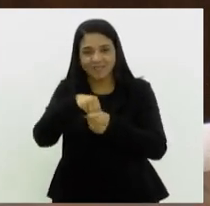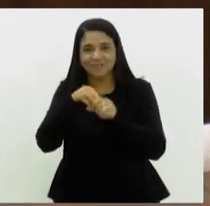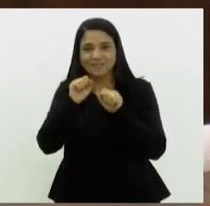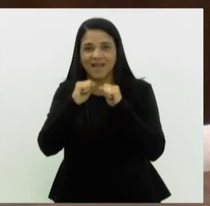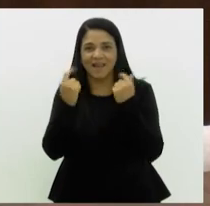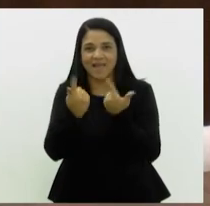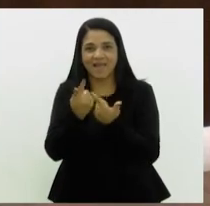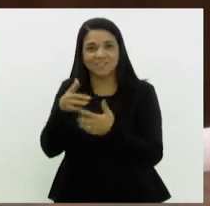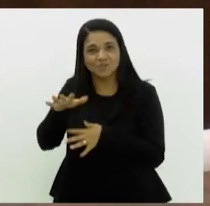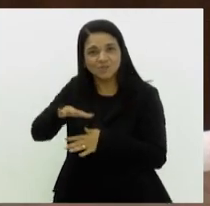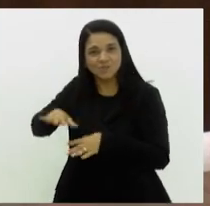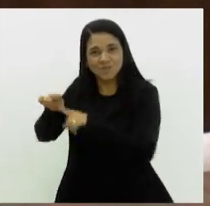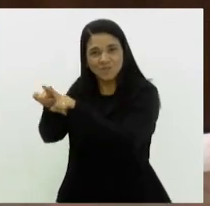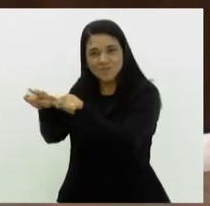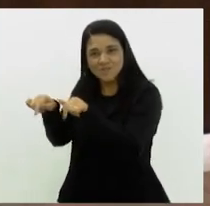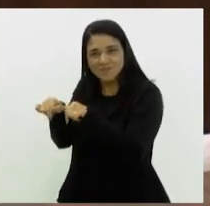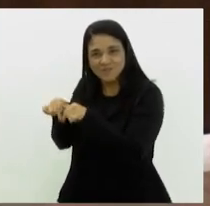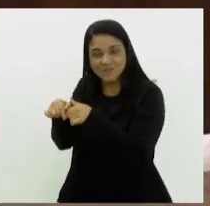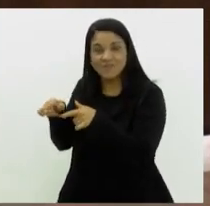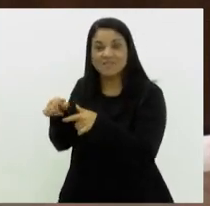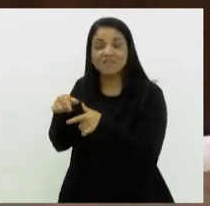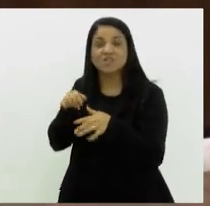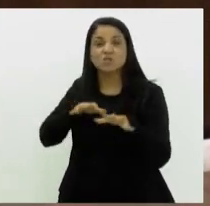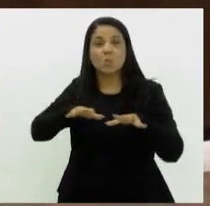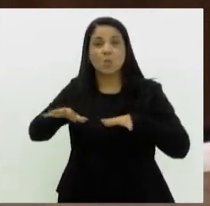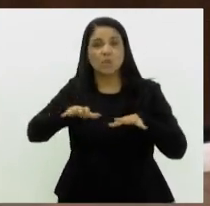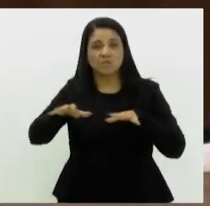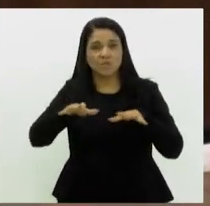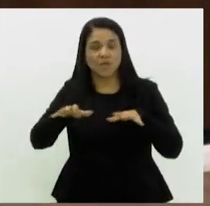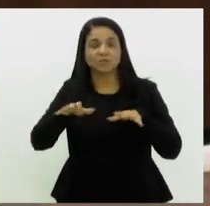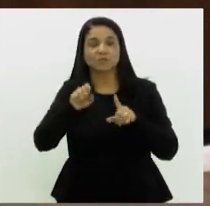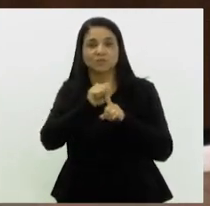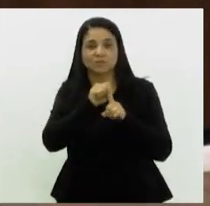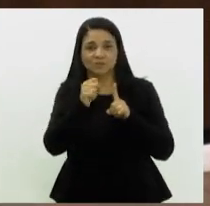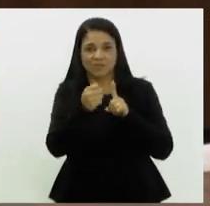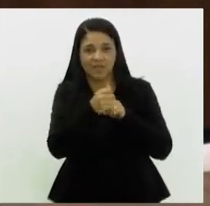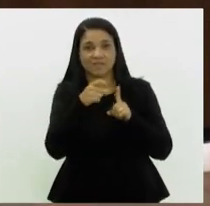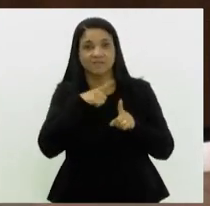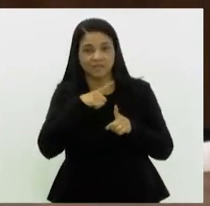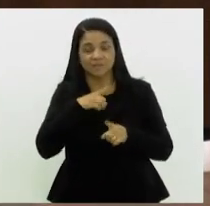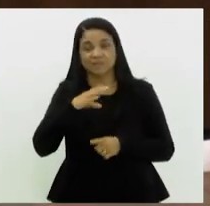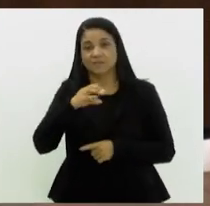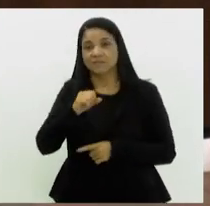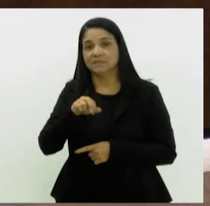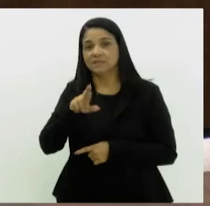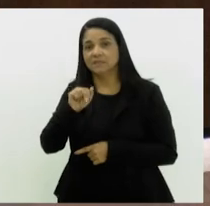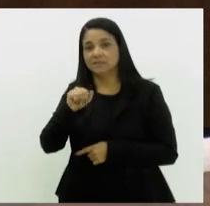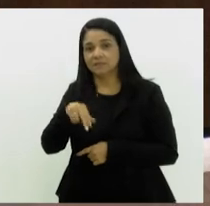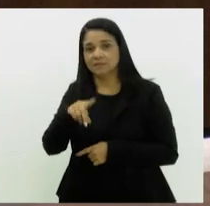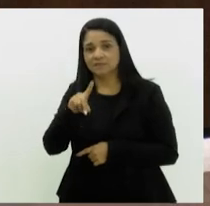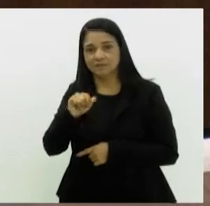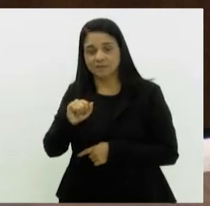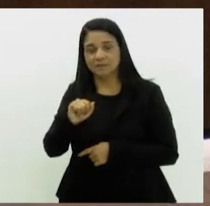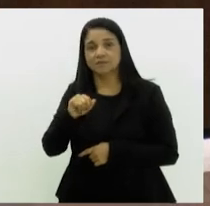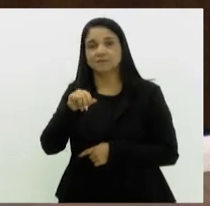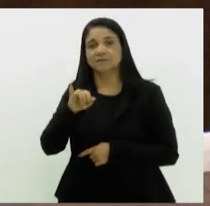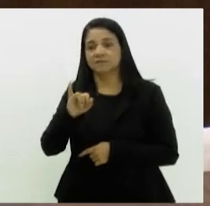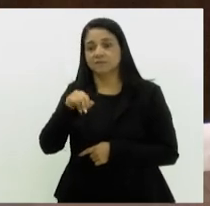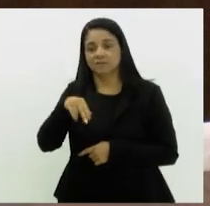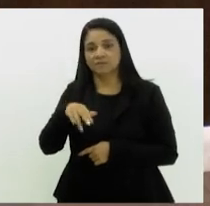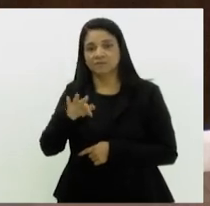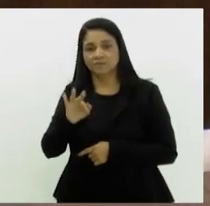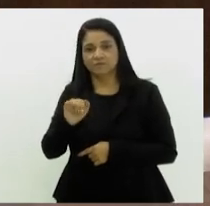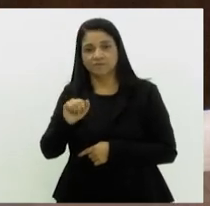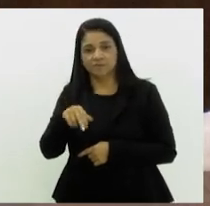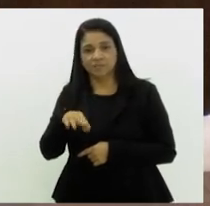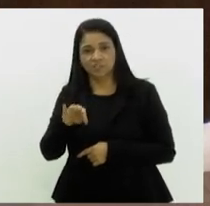Legislativa. Nos movimentos sociais, nós temos as chamadas cirandas infantis, que é o que possibilita as mães